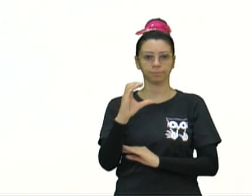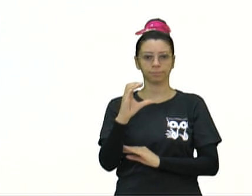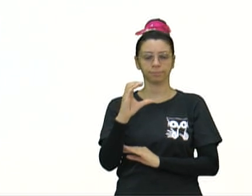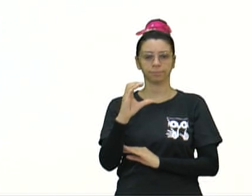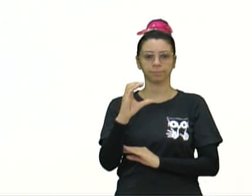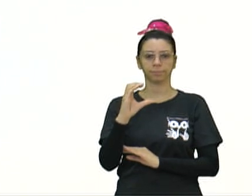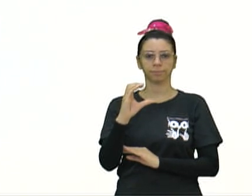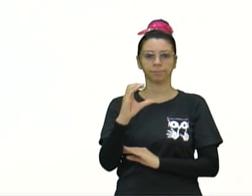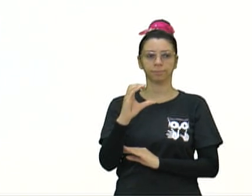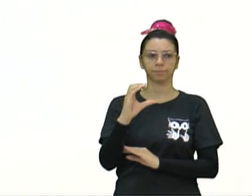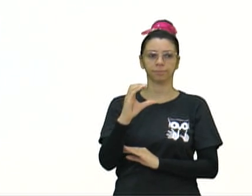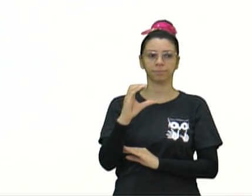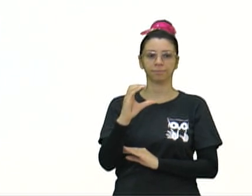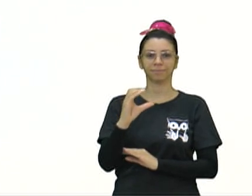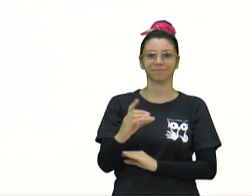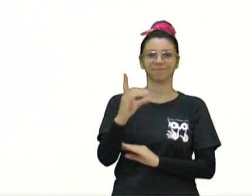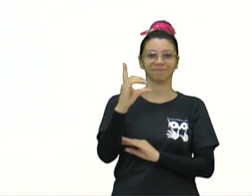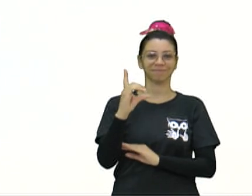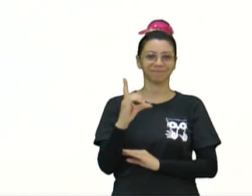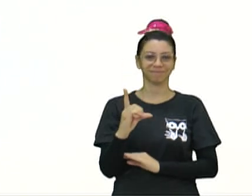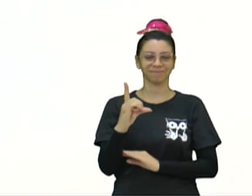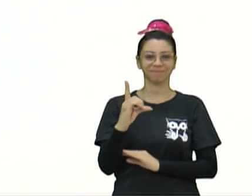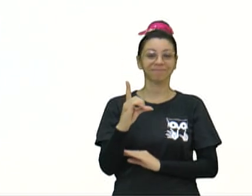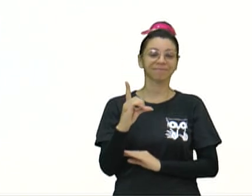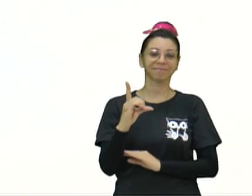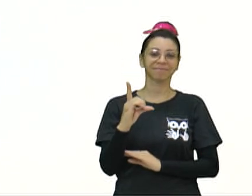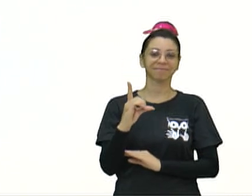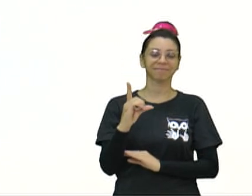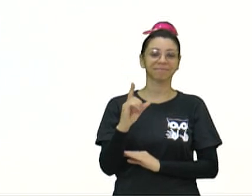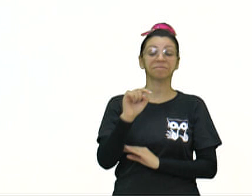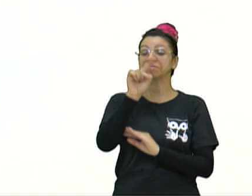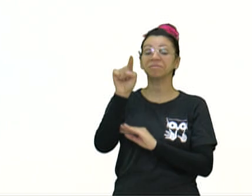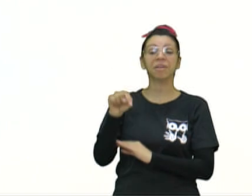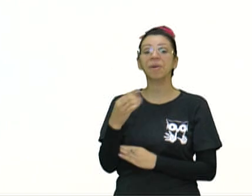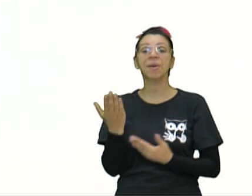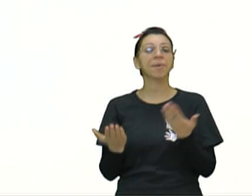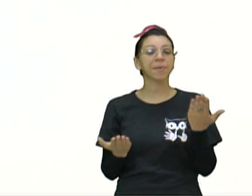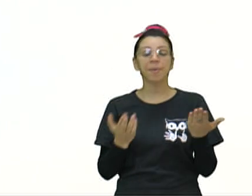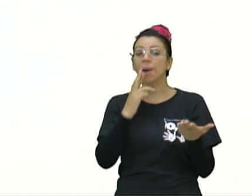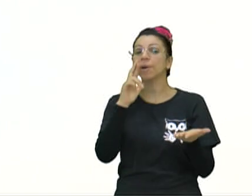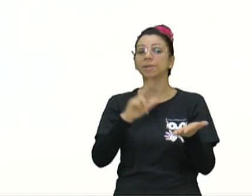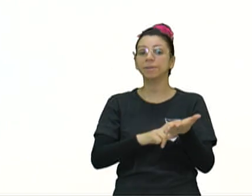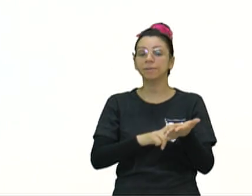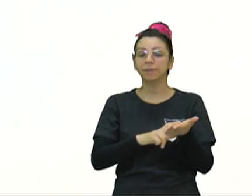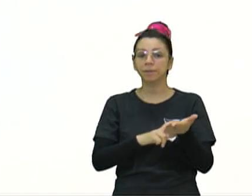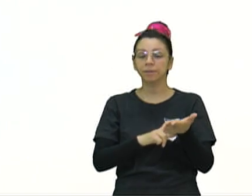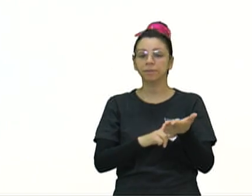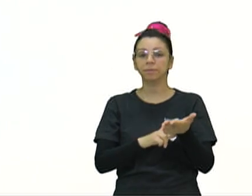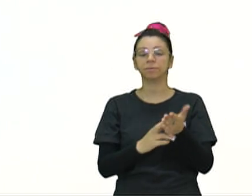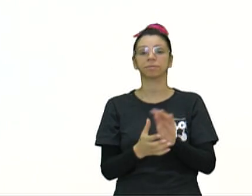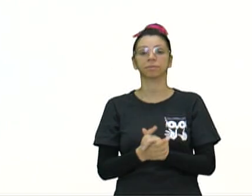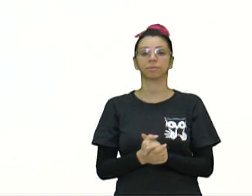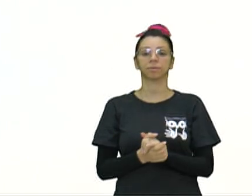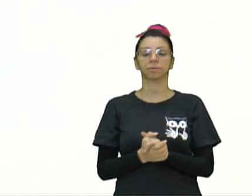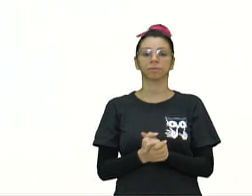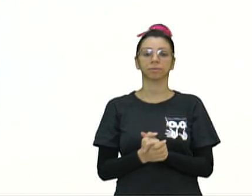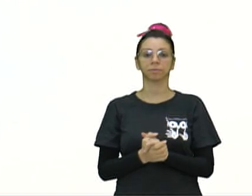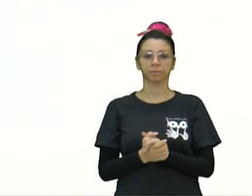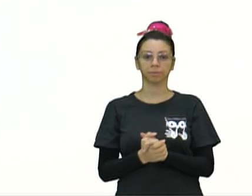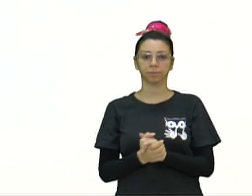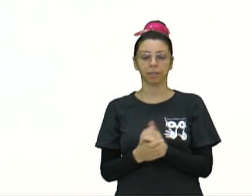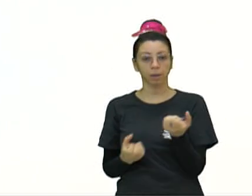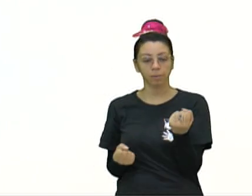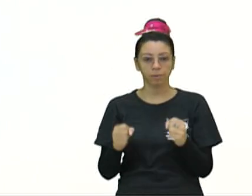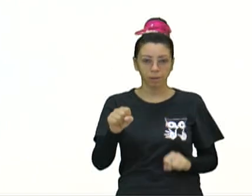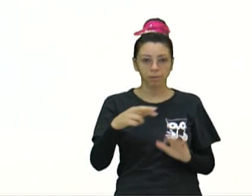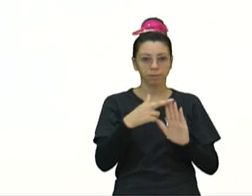e CBTKD. E letra D, IJF e CBJ. Volta lá, rever qual que diz respeito ao Taekwondo,